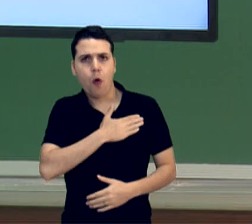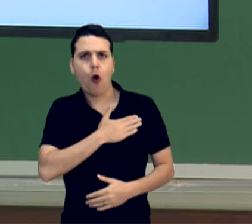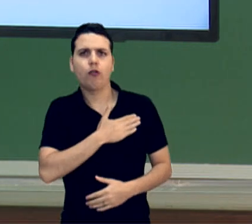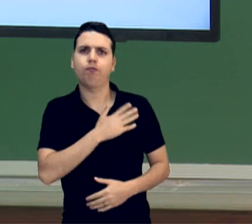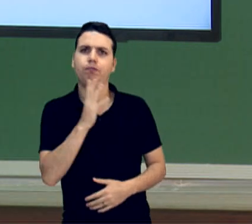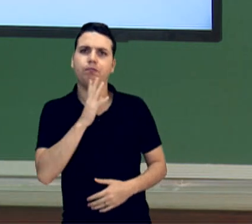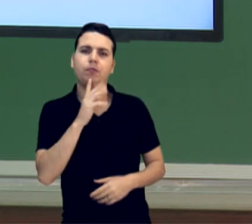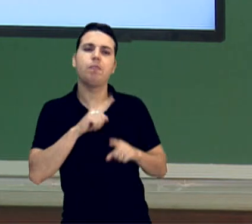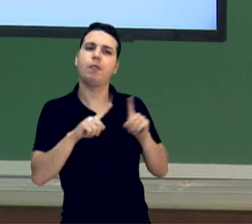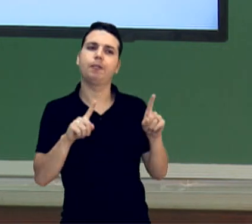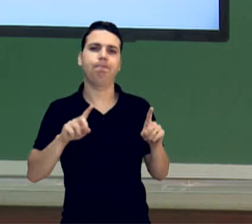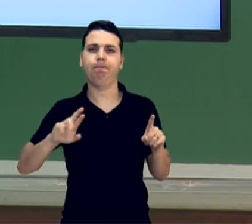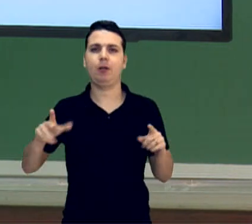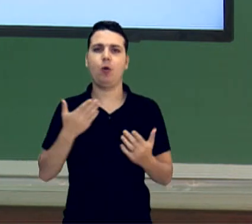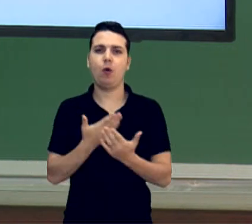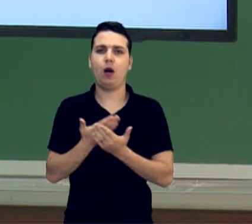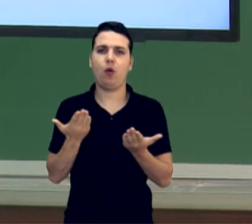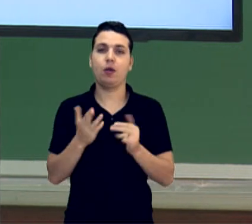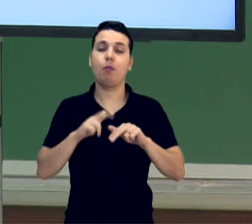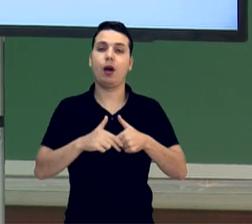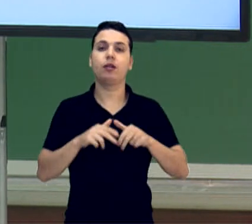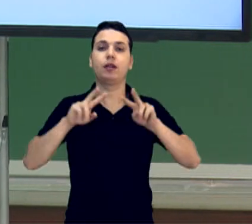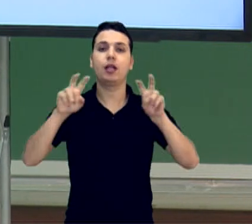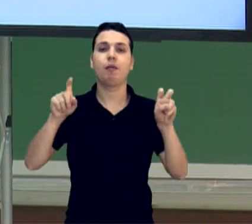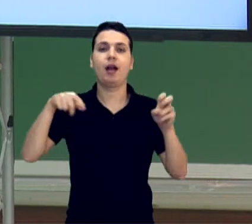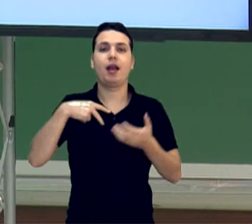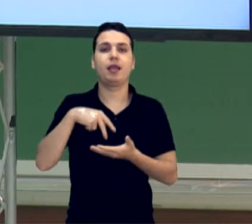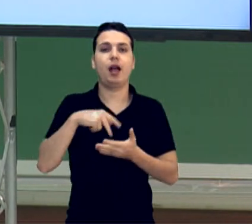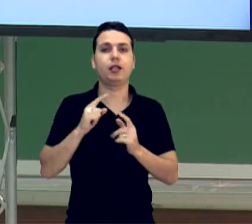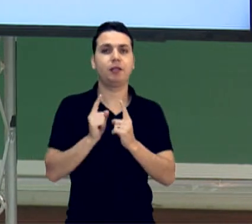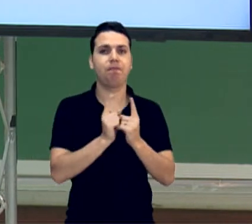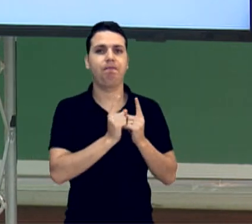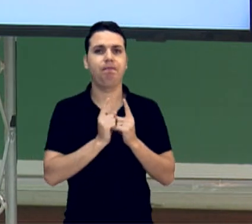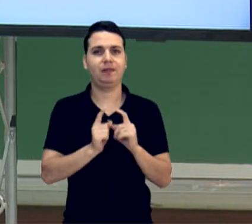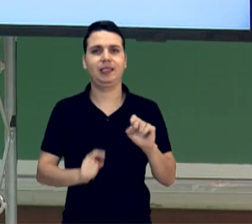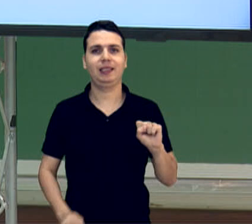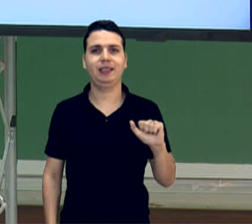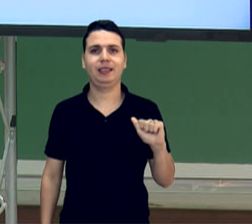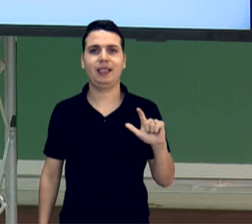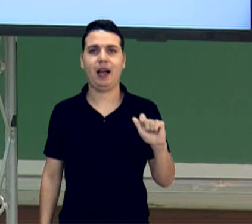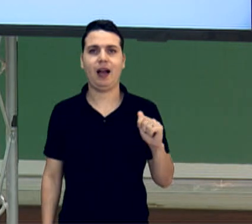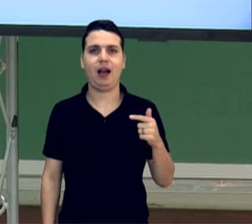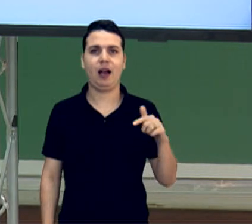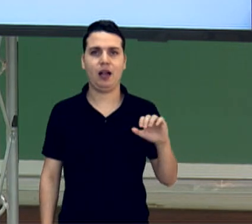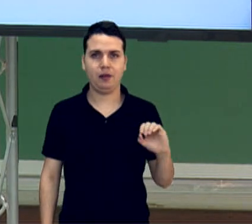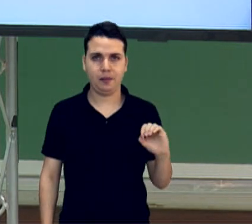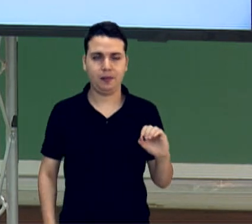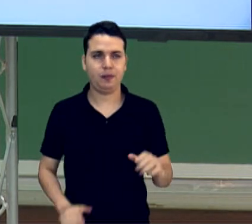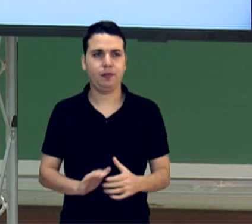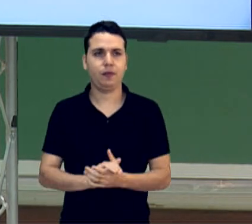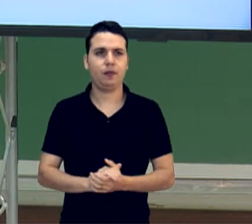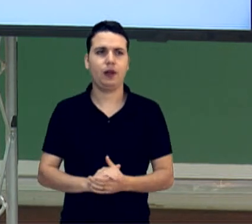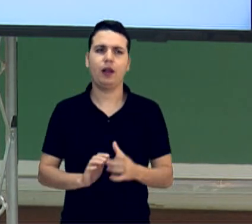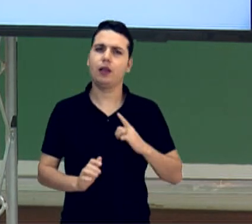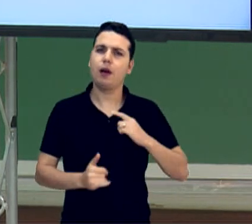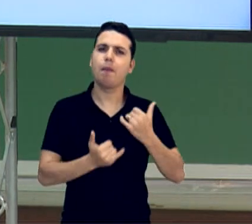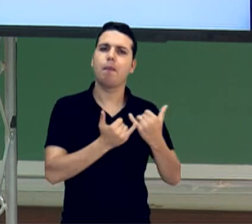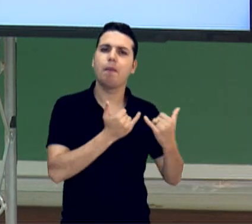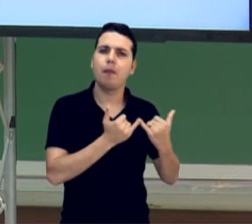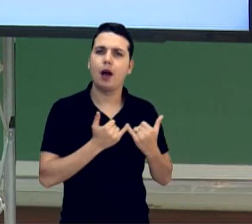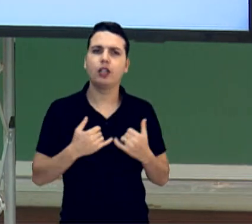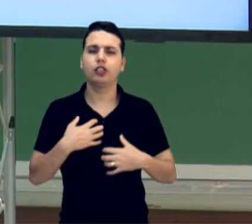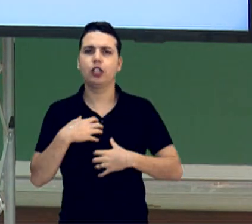hoje, porque estamos falando da dança de salão, tá? Então, vocês vão ver algumas aproximações